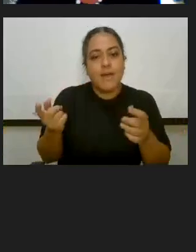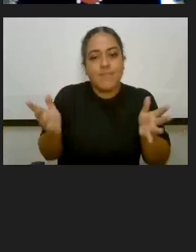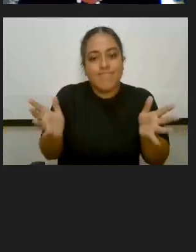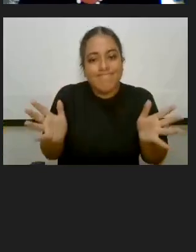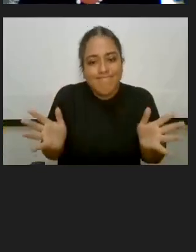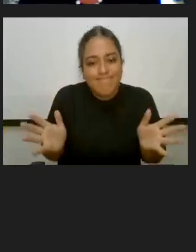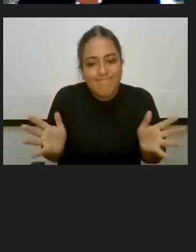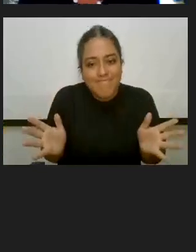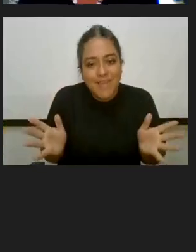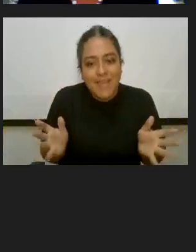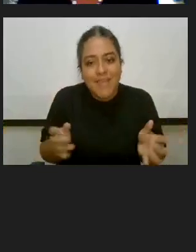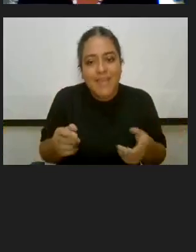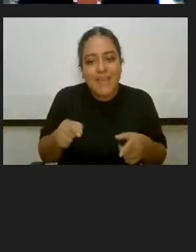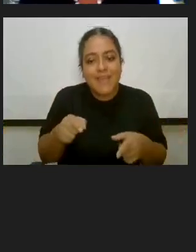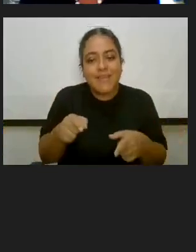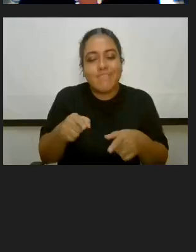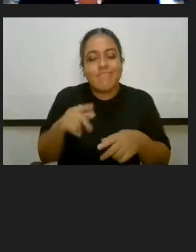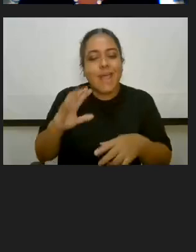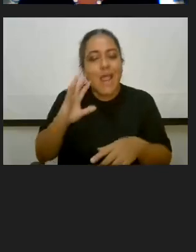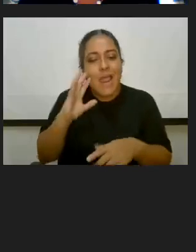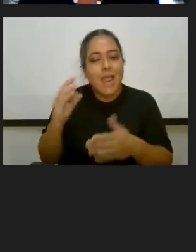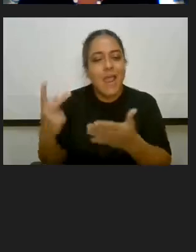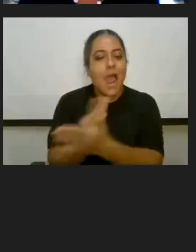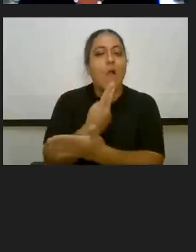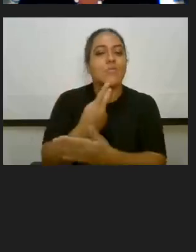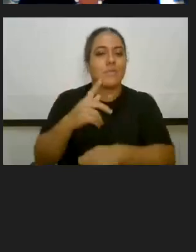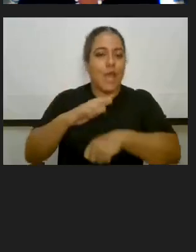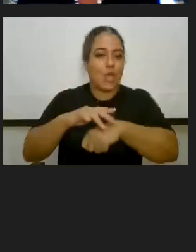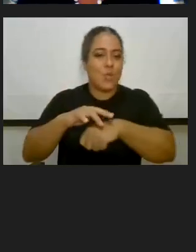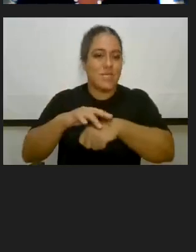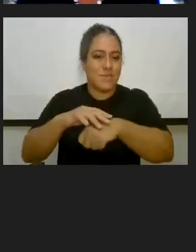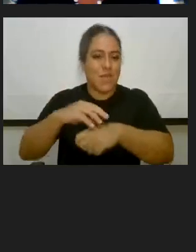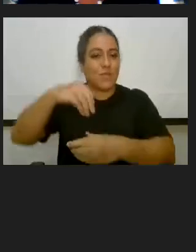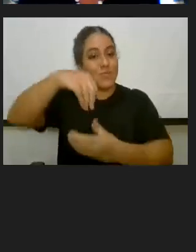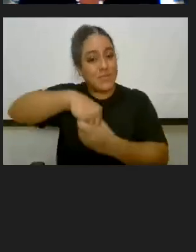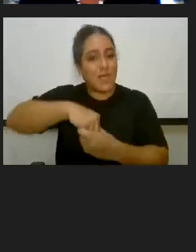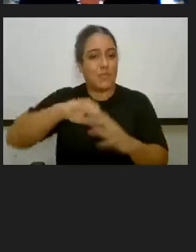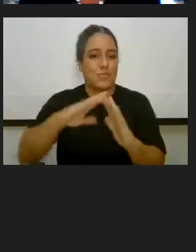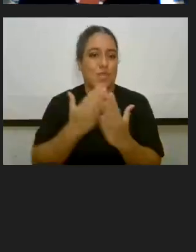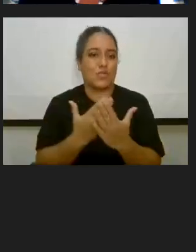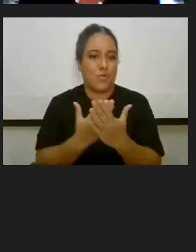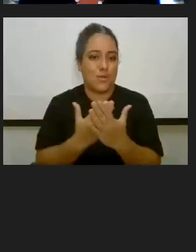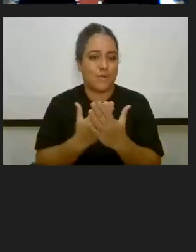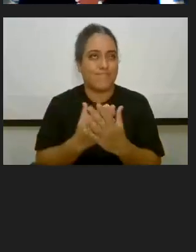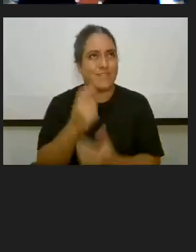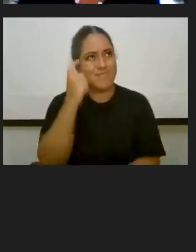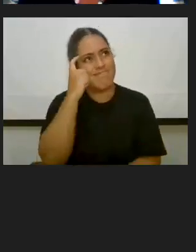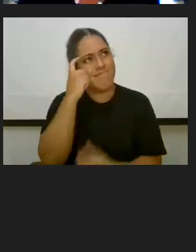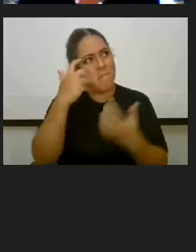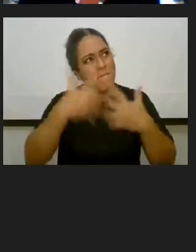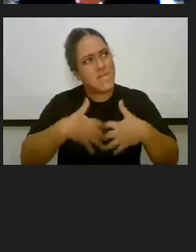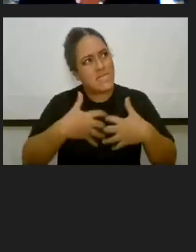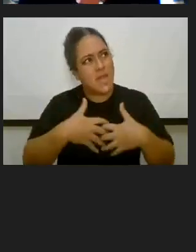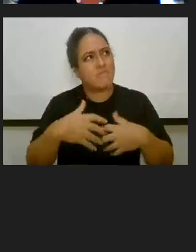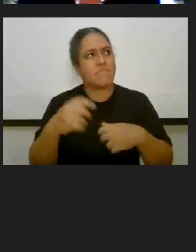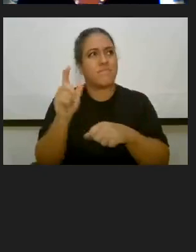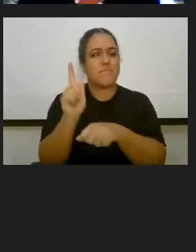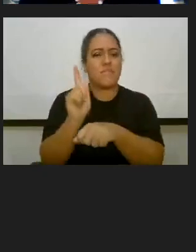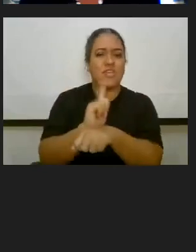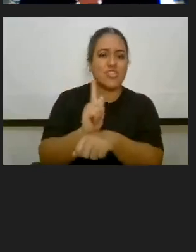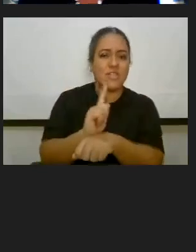nesse espaço da escola? Pensar nas dimensões da gestão,